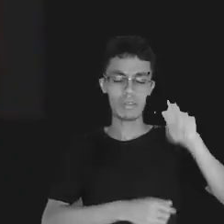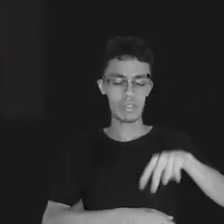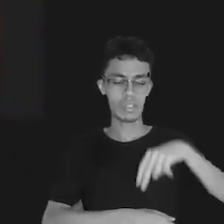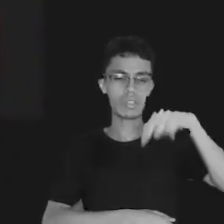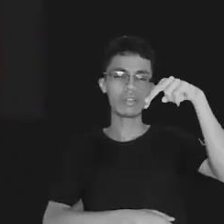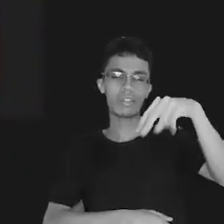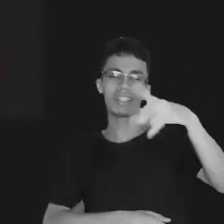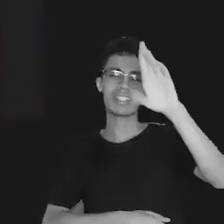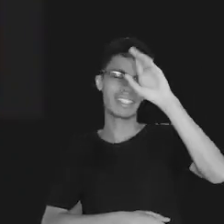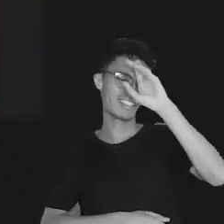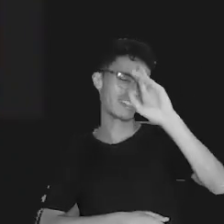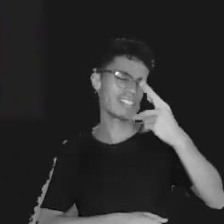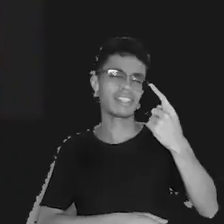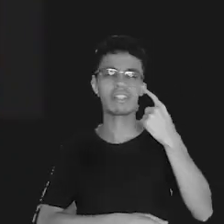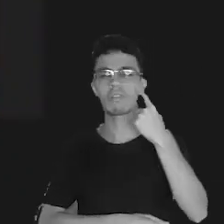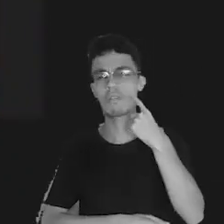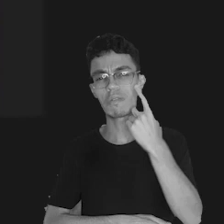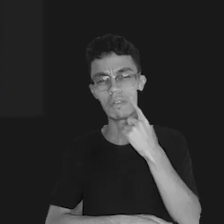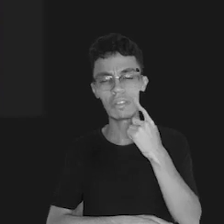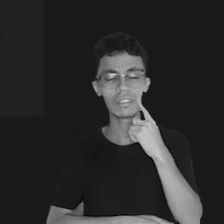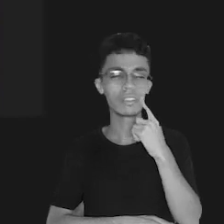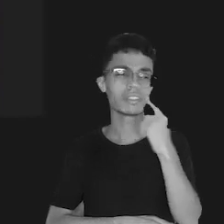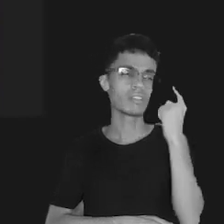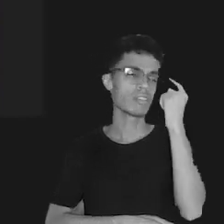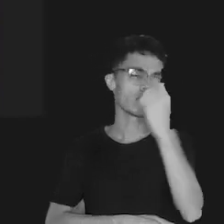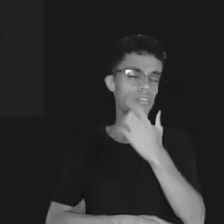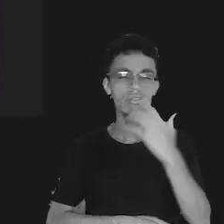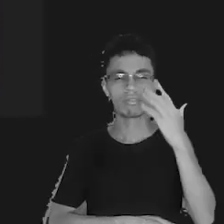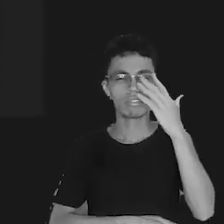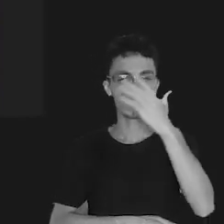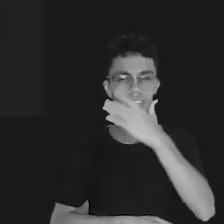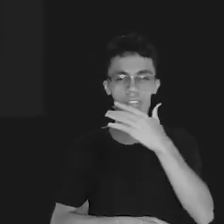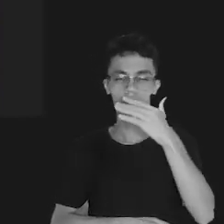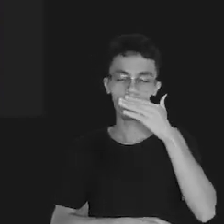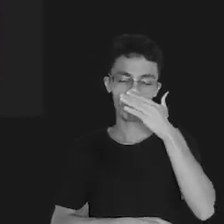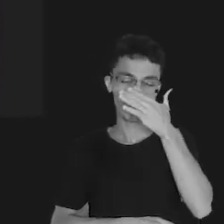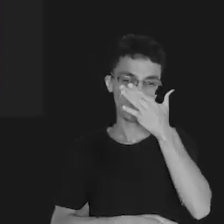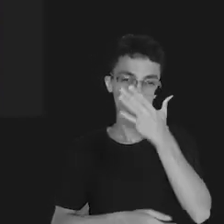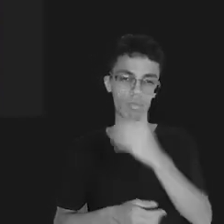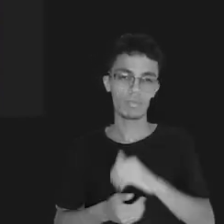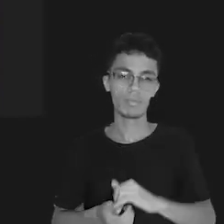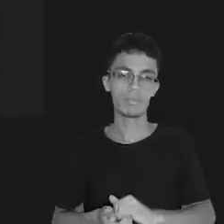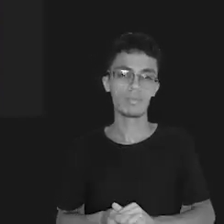Senhor, pelo que vejo, com a minha vista bendita,